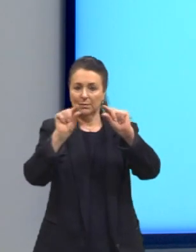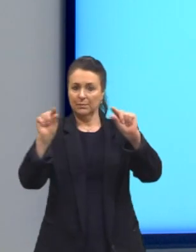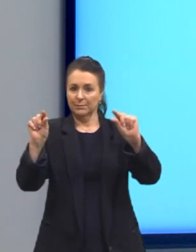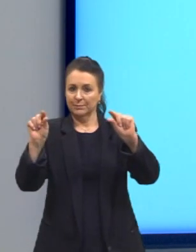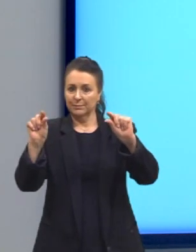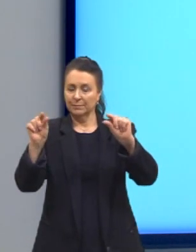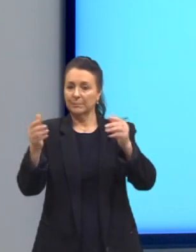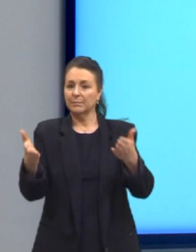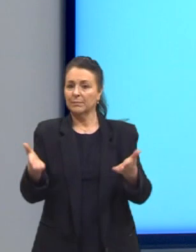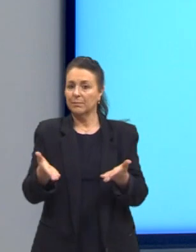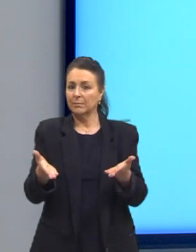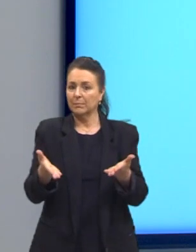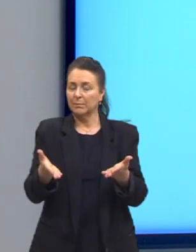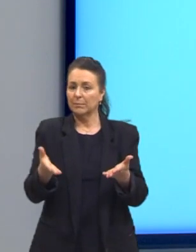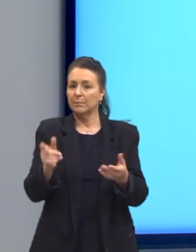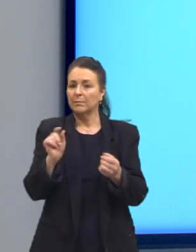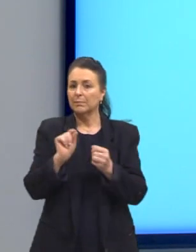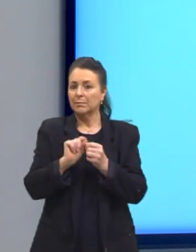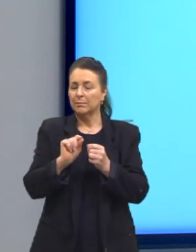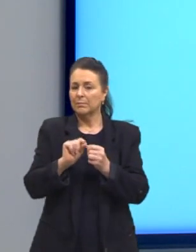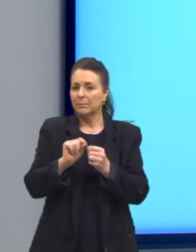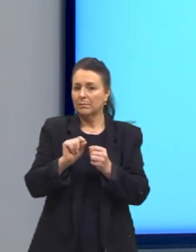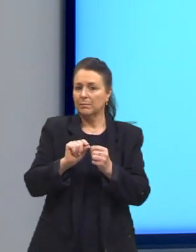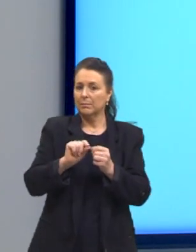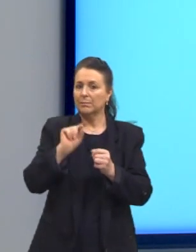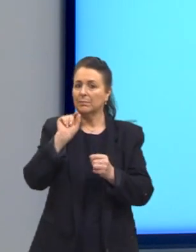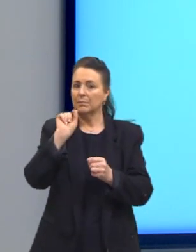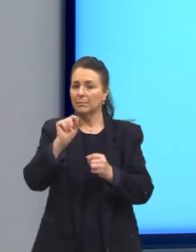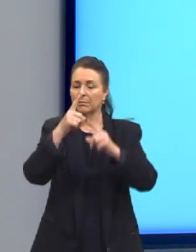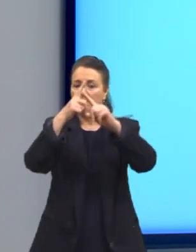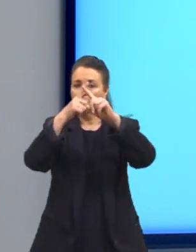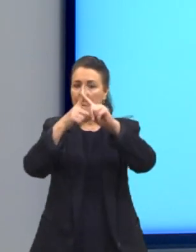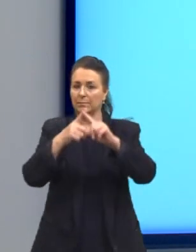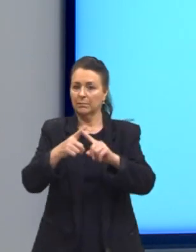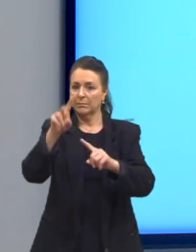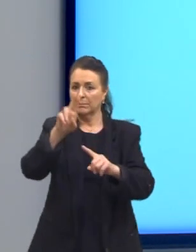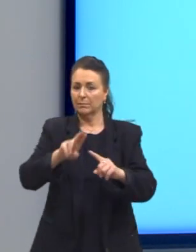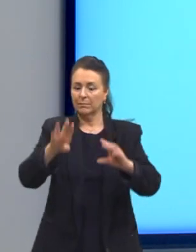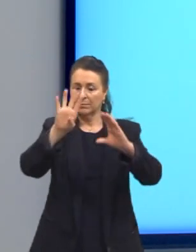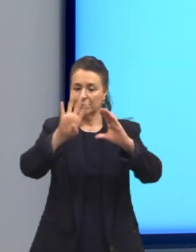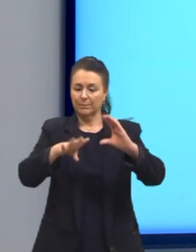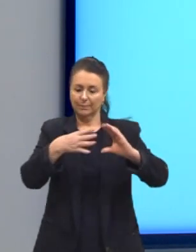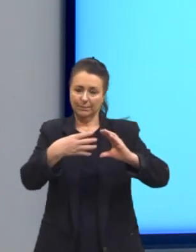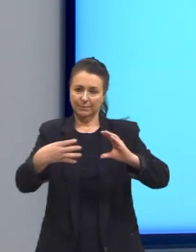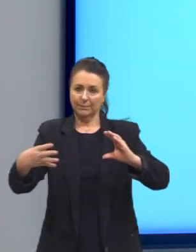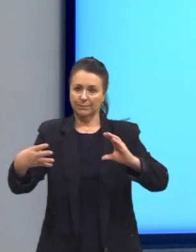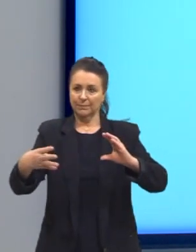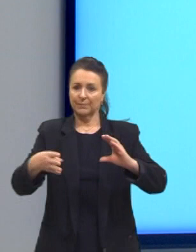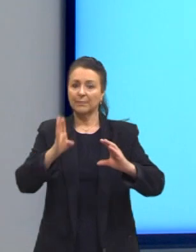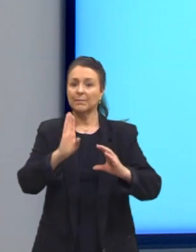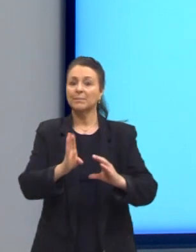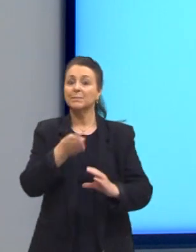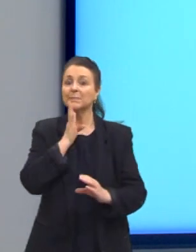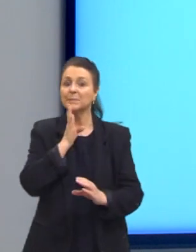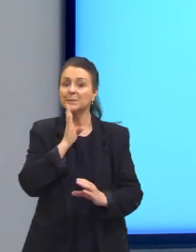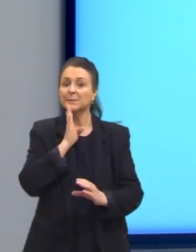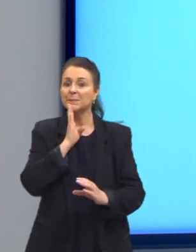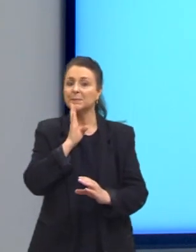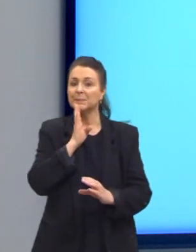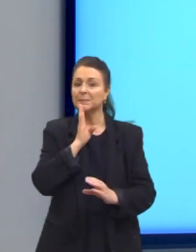E aí nós podemos entrar então nas operações com matrizes agora que nós já conhecemos né todas as